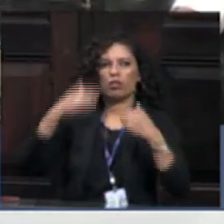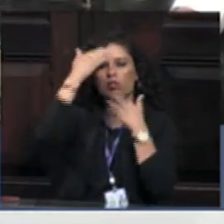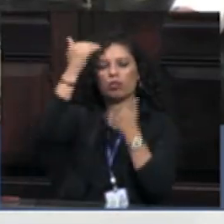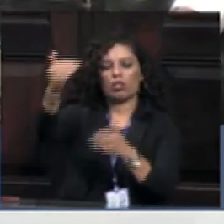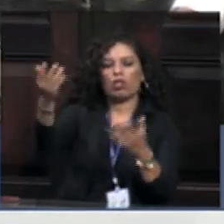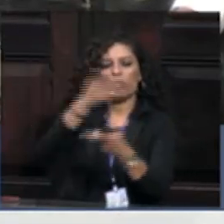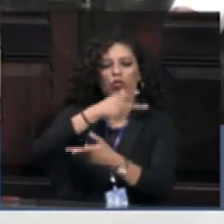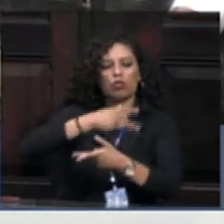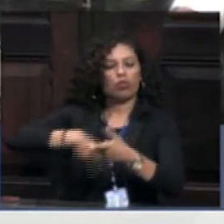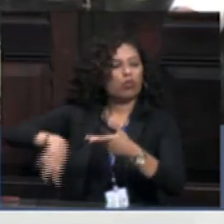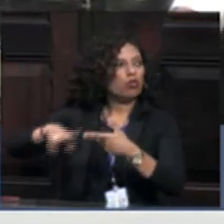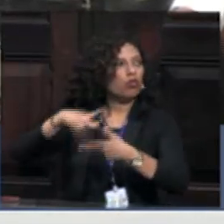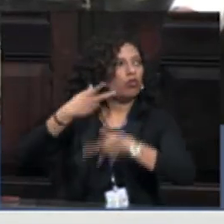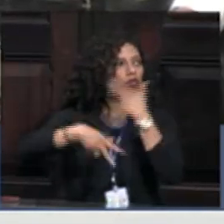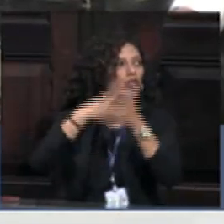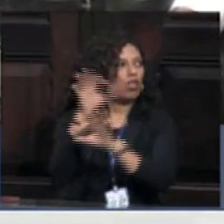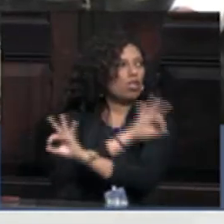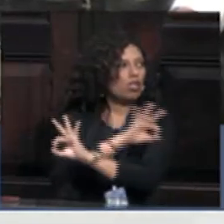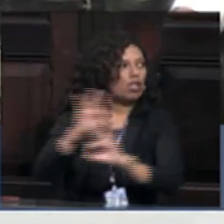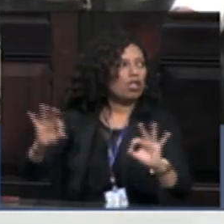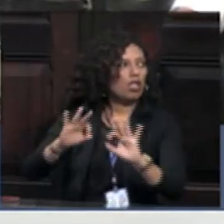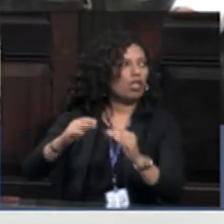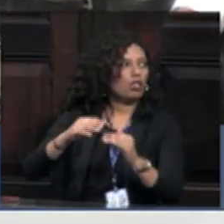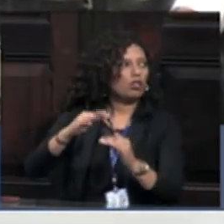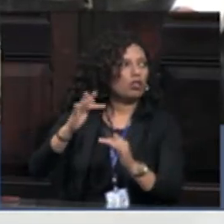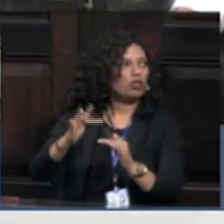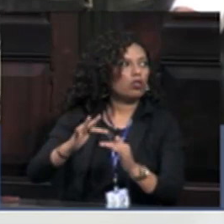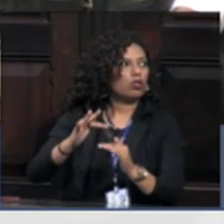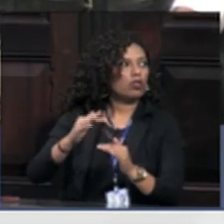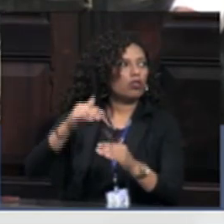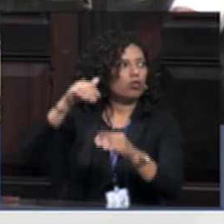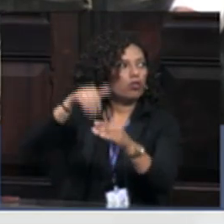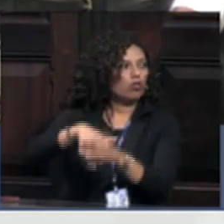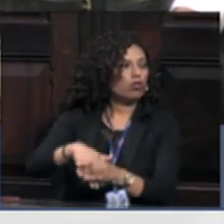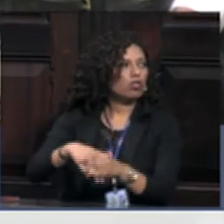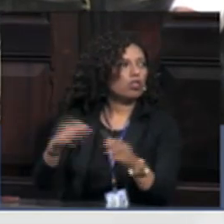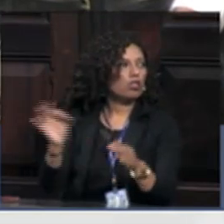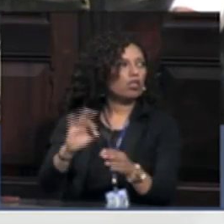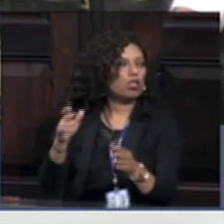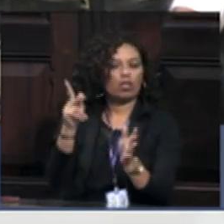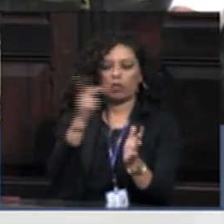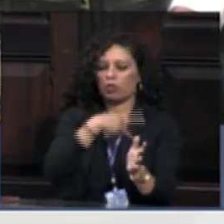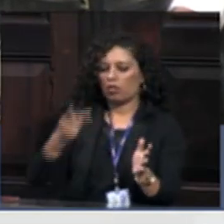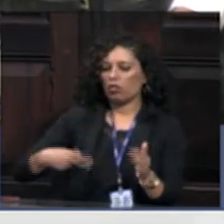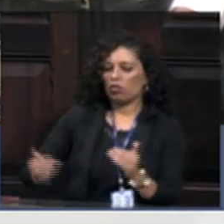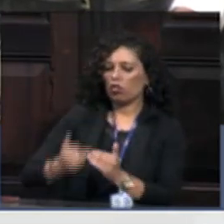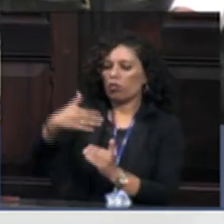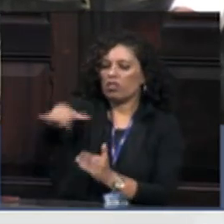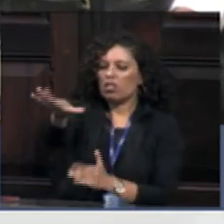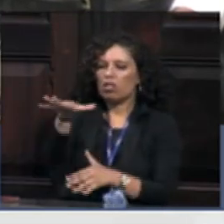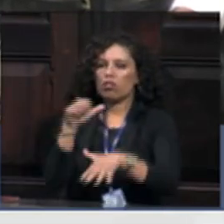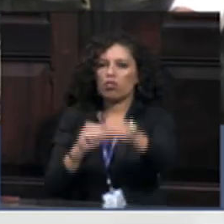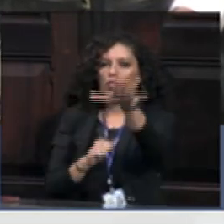Não havendo mais quem queira encaminhar a votação aqui ou discutir sobre o tema, a presidência fará a primeira chamada.